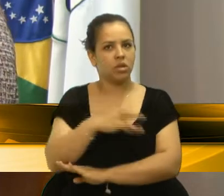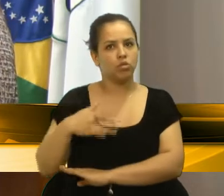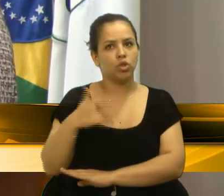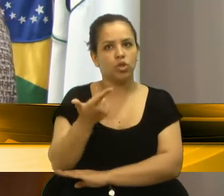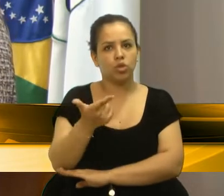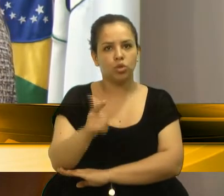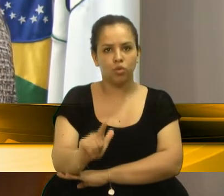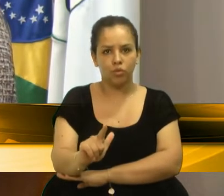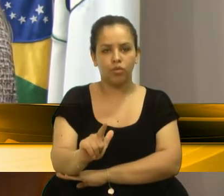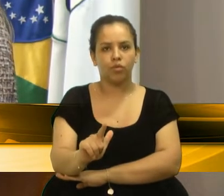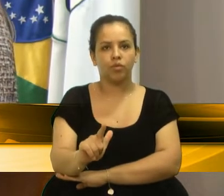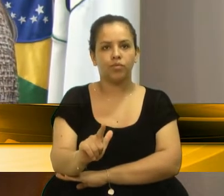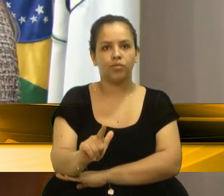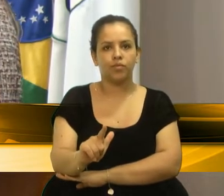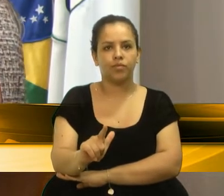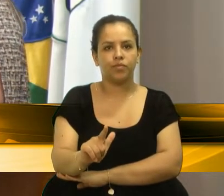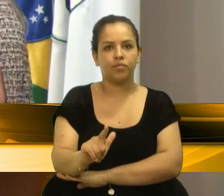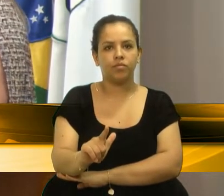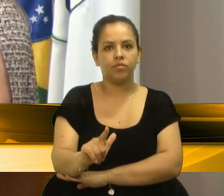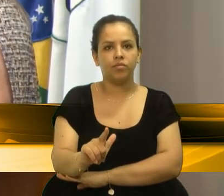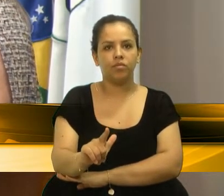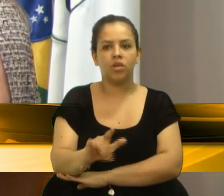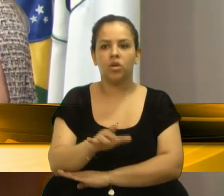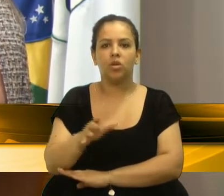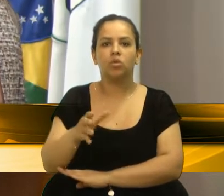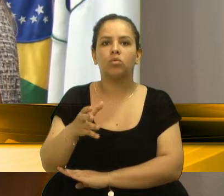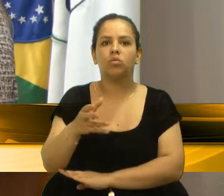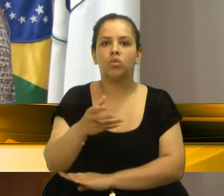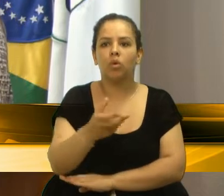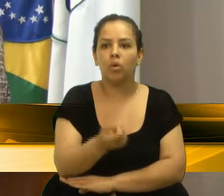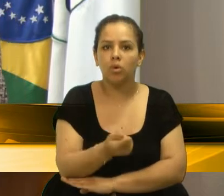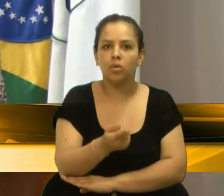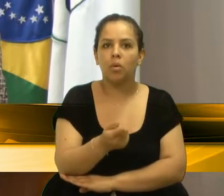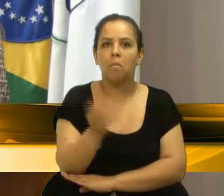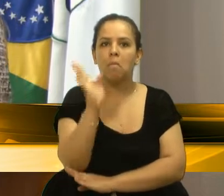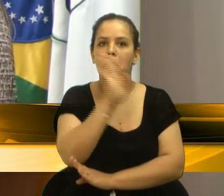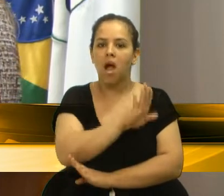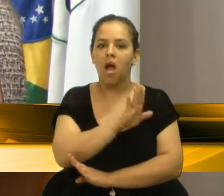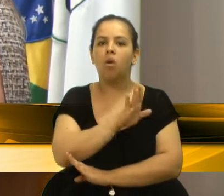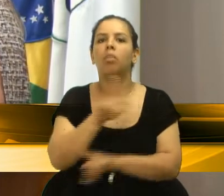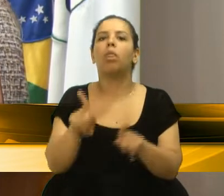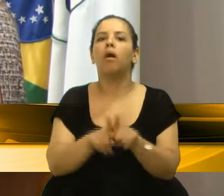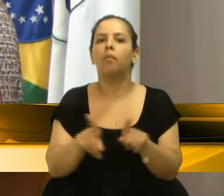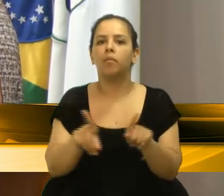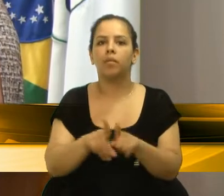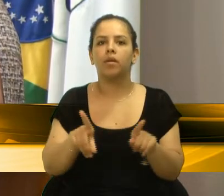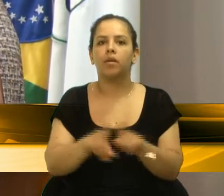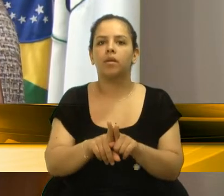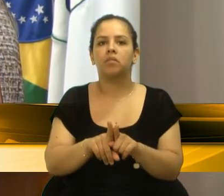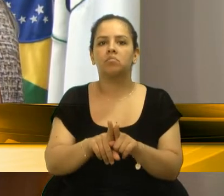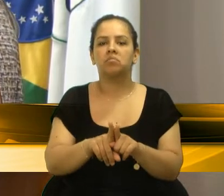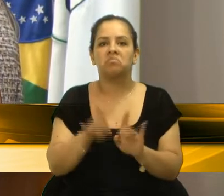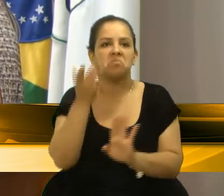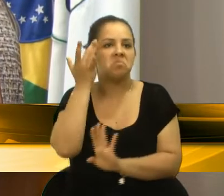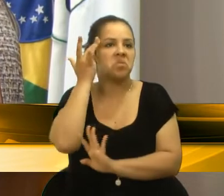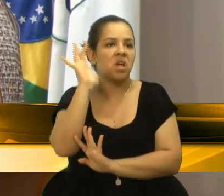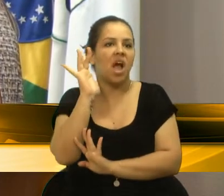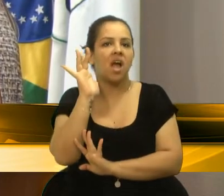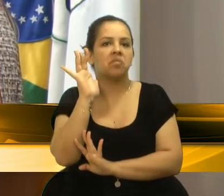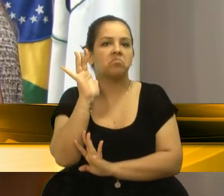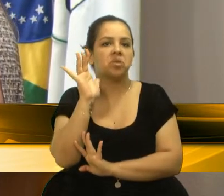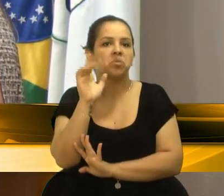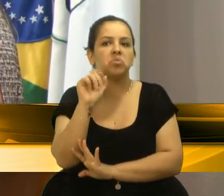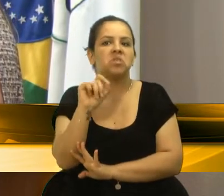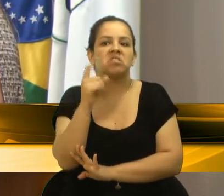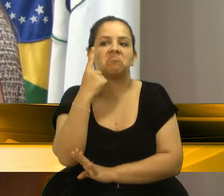foi inerte e totalmente mal intencionado, colocando sei lá que tipo de interesses